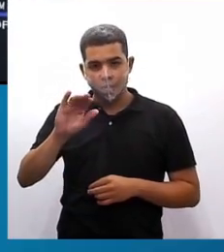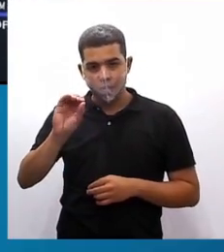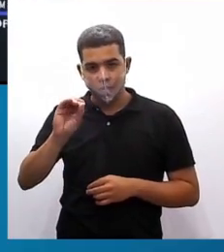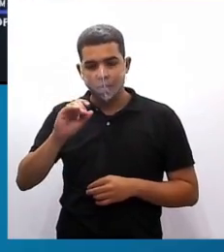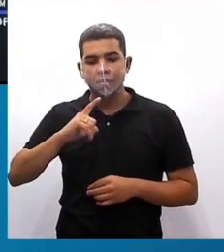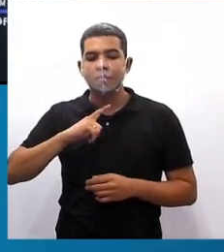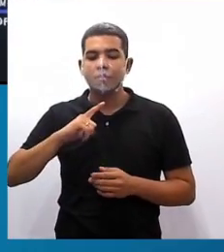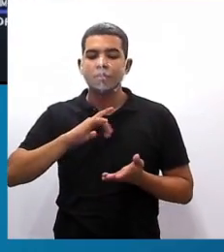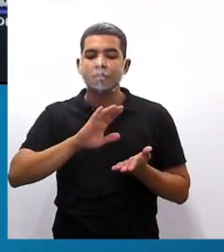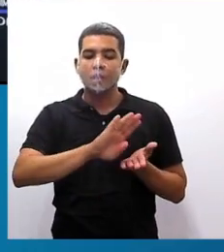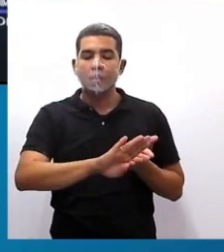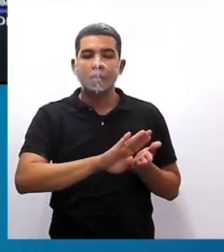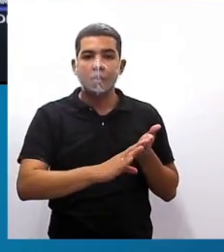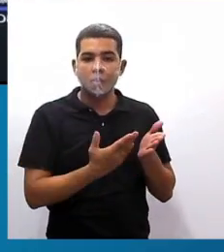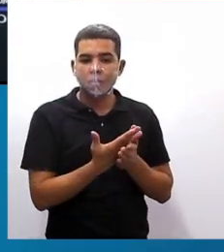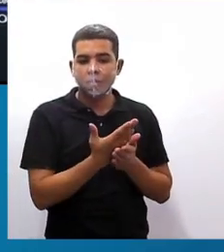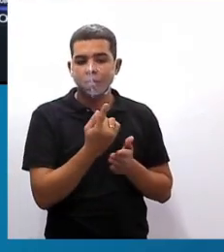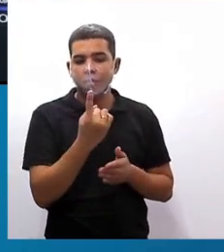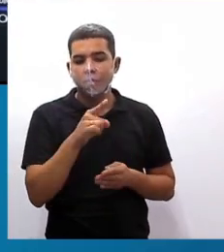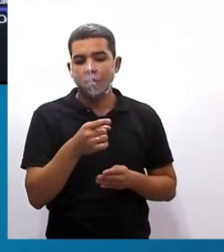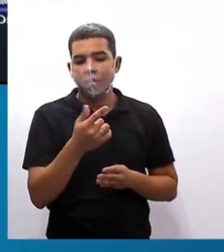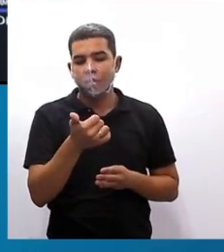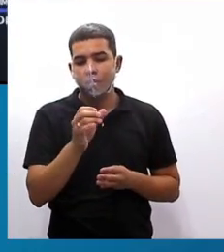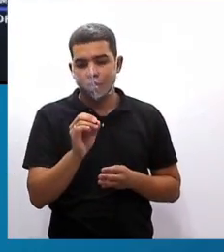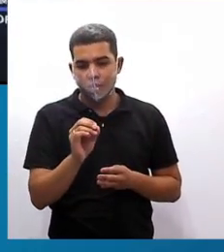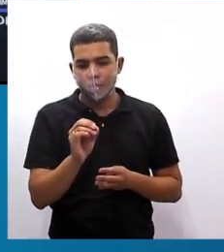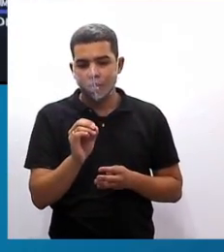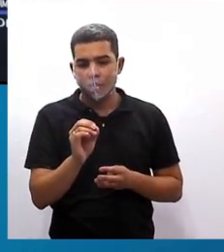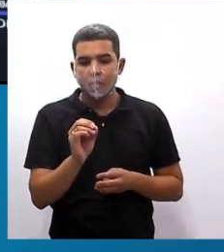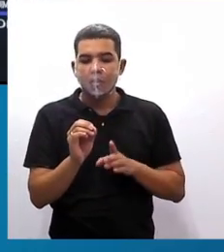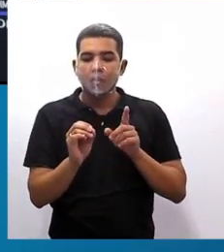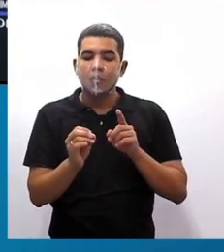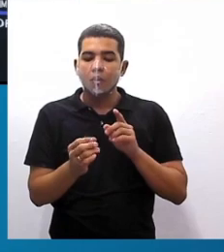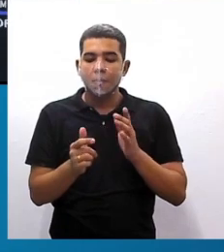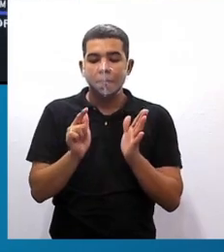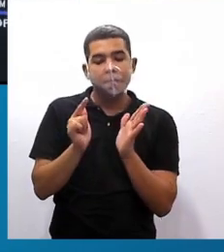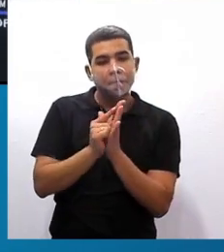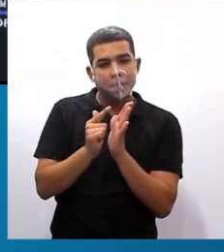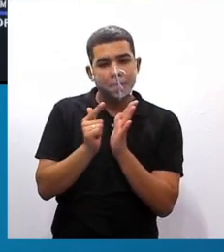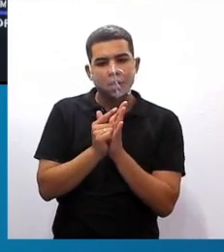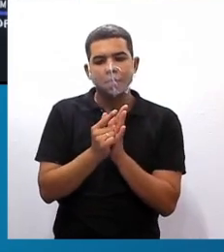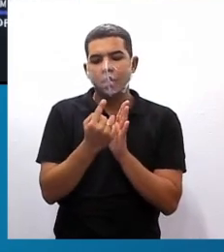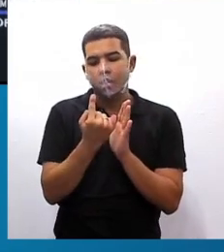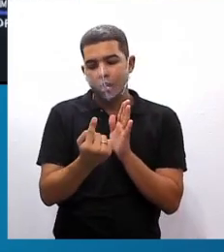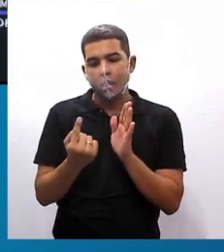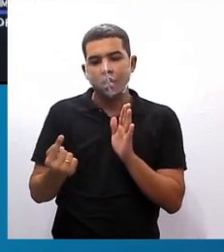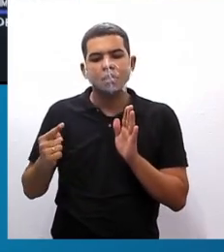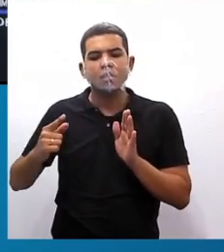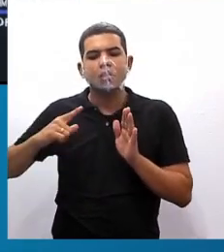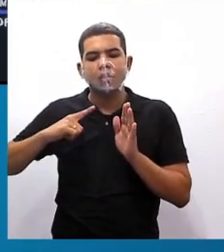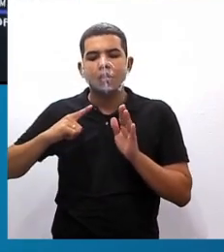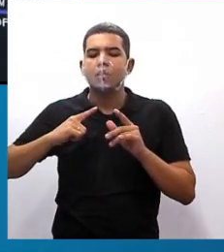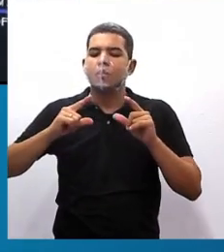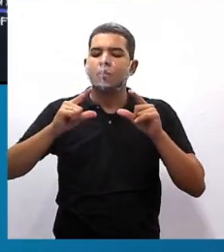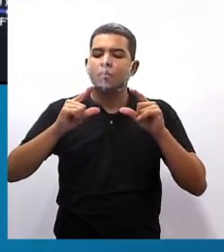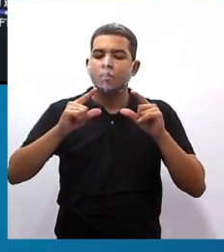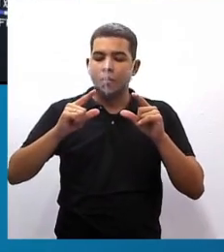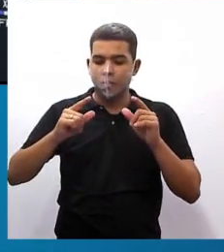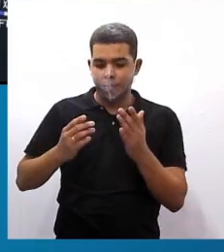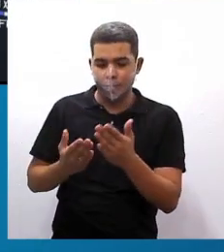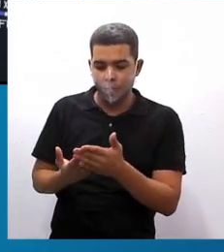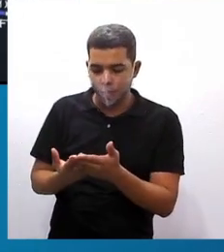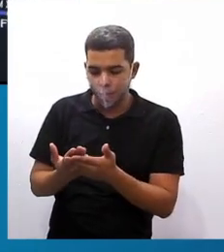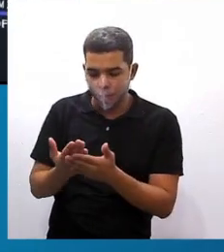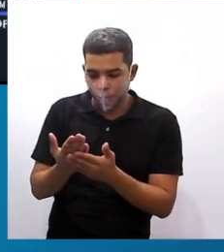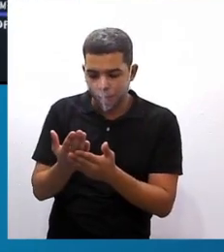sua conta de impressão. Beleza. Só que ele vai fazer o quê? Ele vai fazer cada folha de papel, ele reduz, ó, o saldo